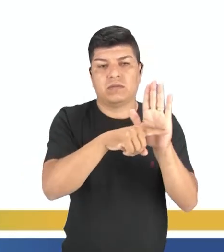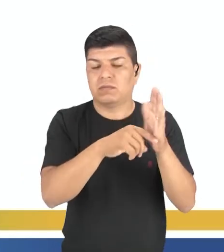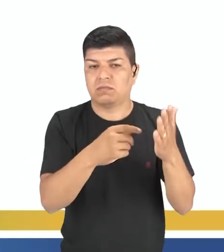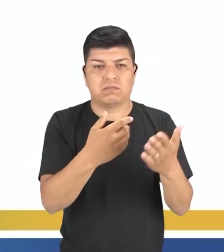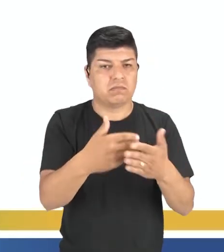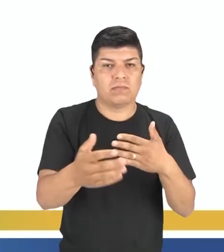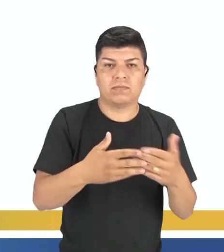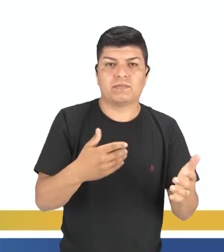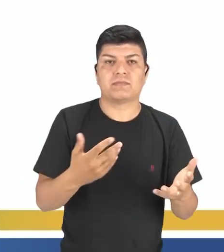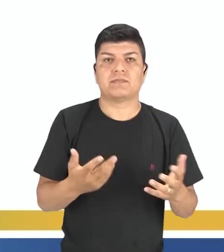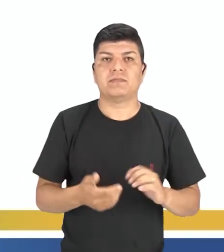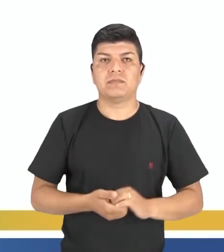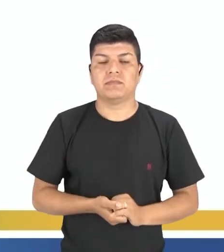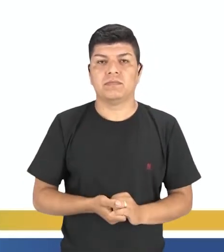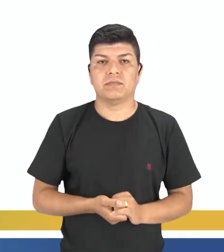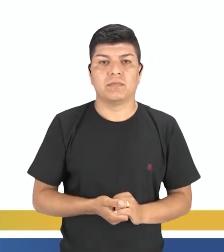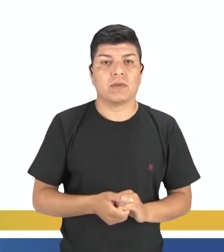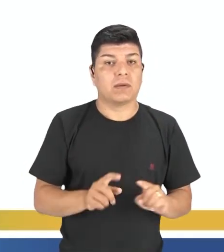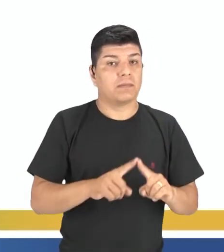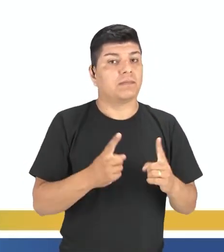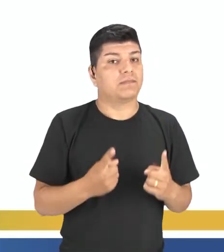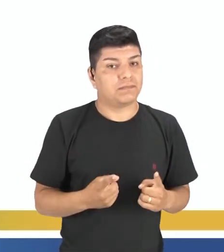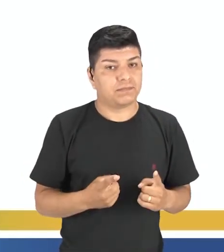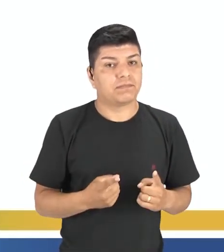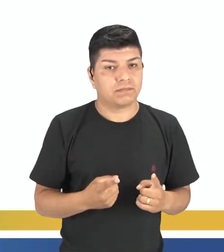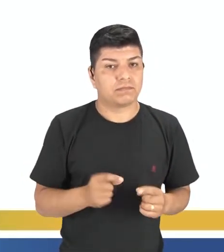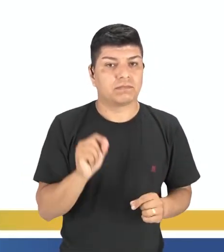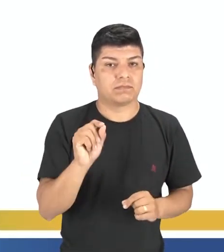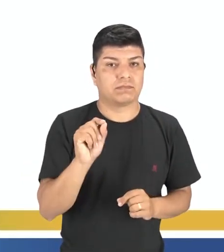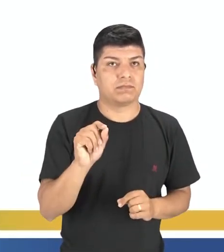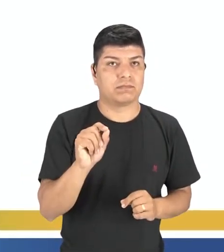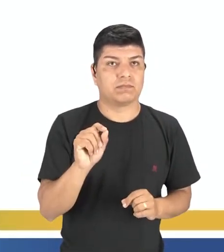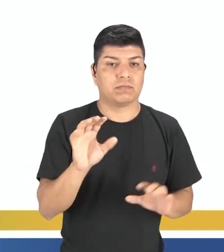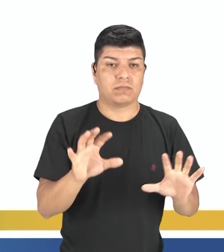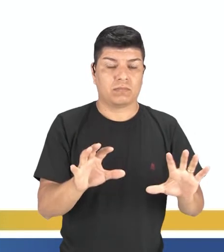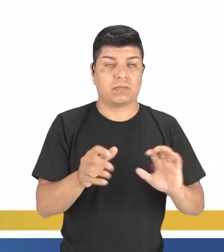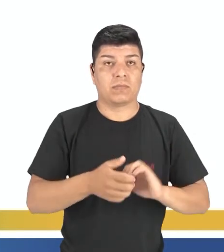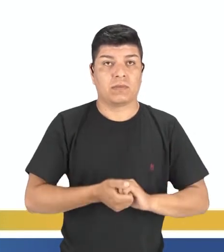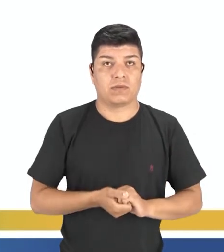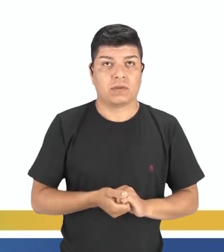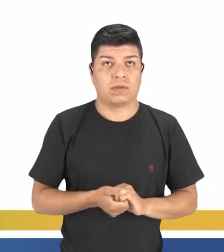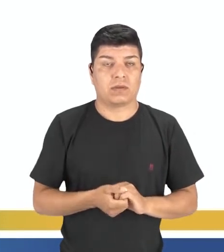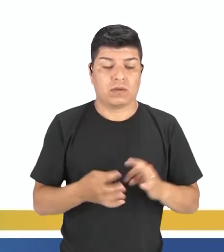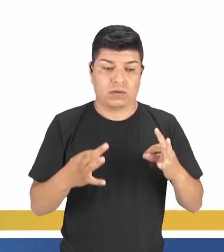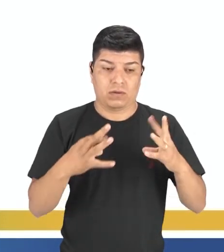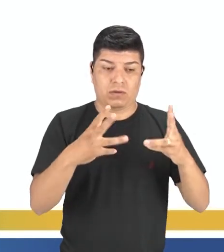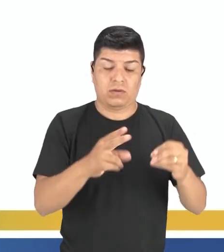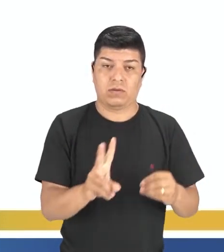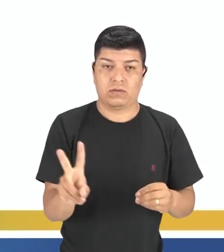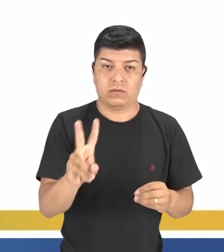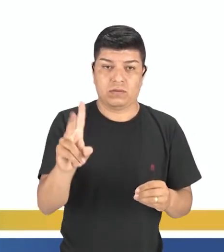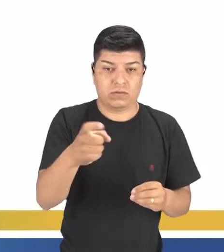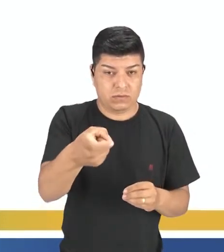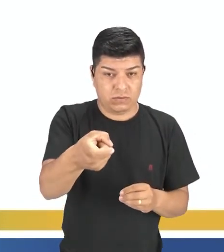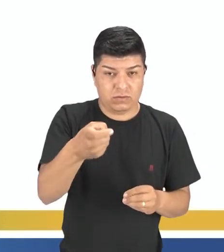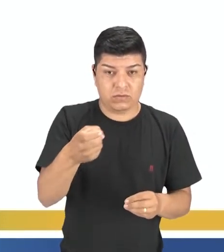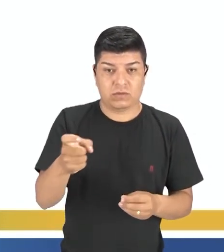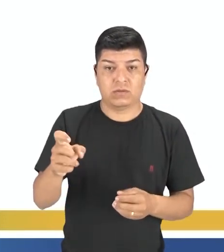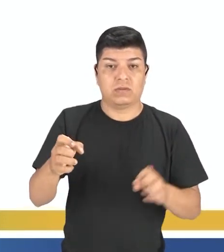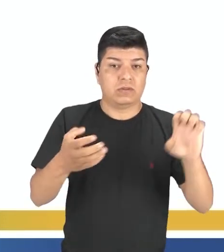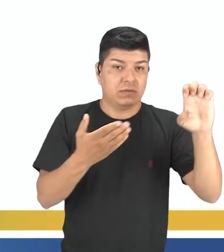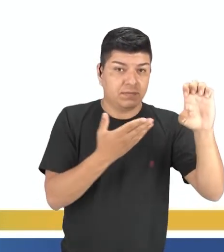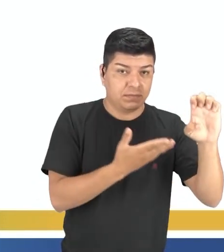decimais, fracionários, porém, satisfazendo a seguinte condição. Vamos pegar todos os valores de x que estão à